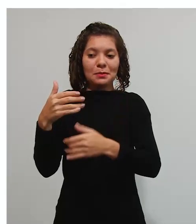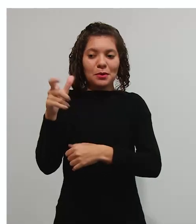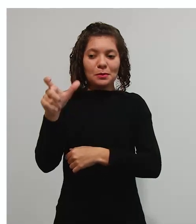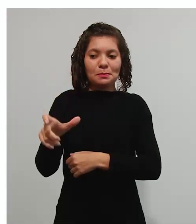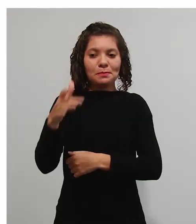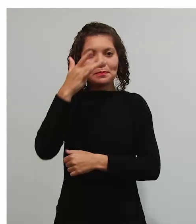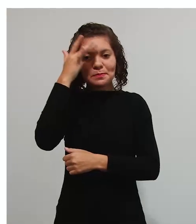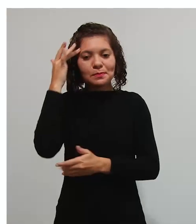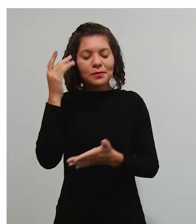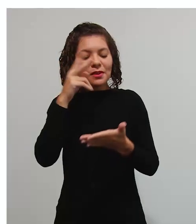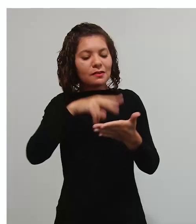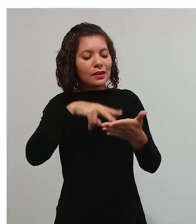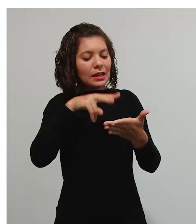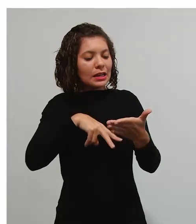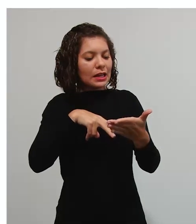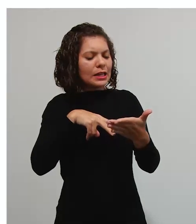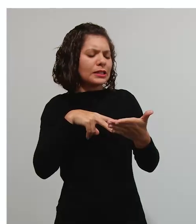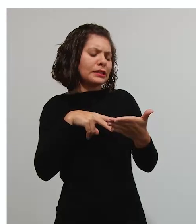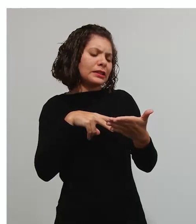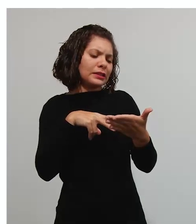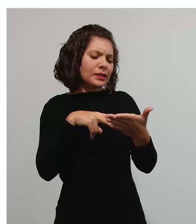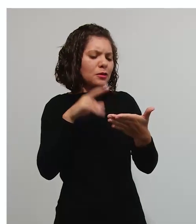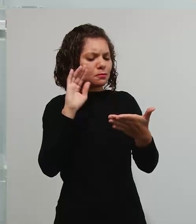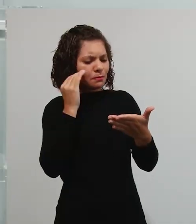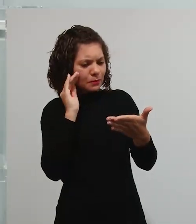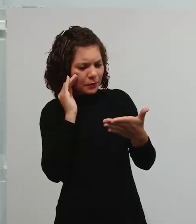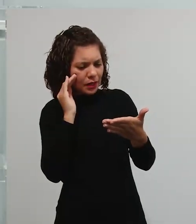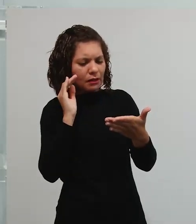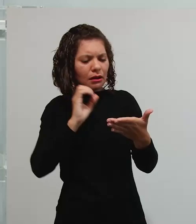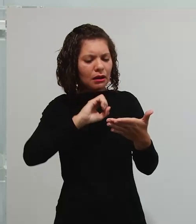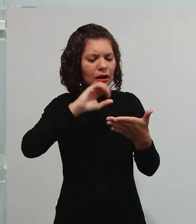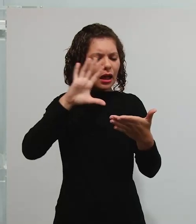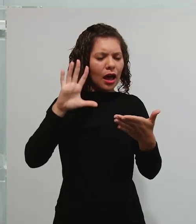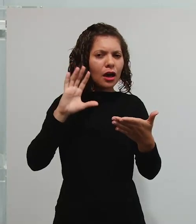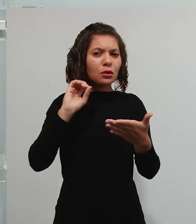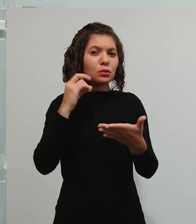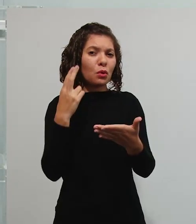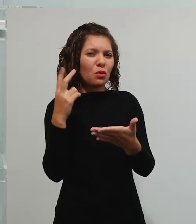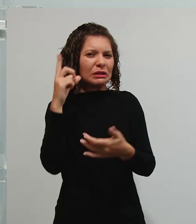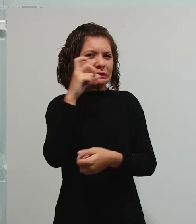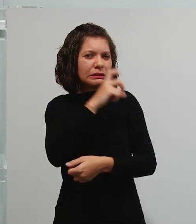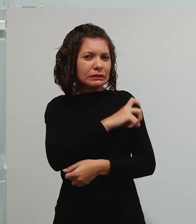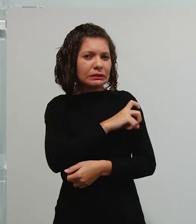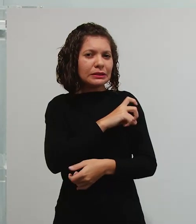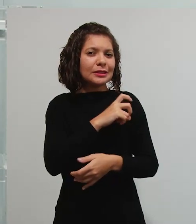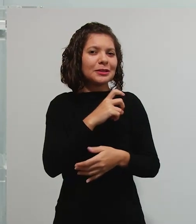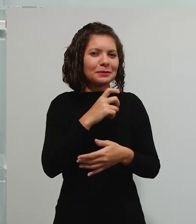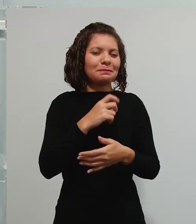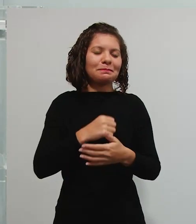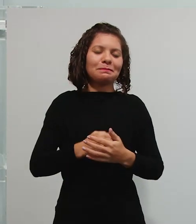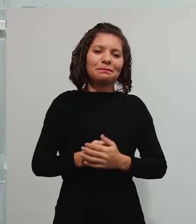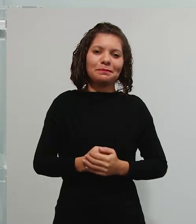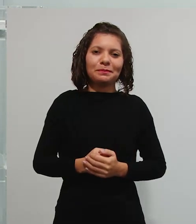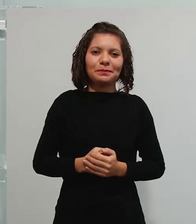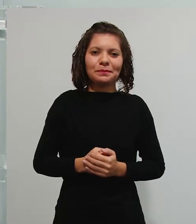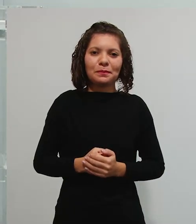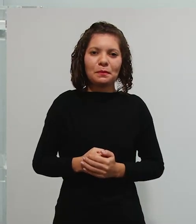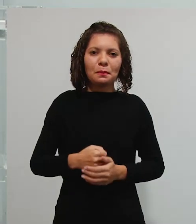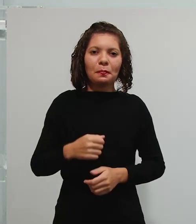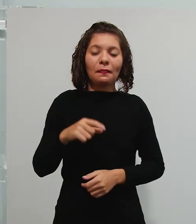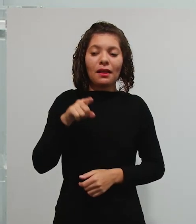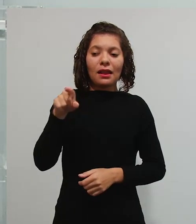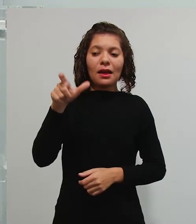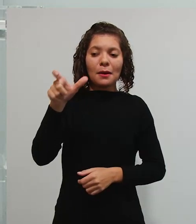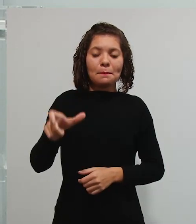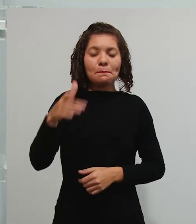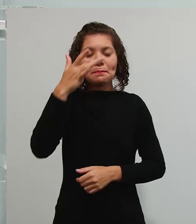texto tem que ficar coerente para a pessoa que vai ler sozinho, sem a sua interferência, porque você não vai estar lá explicando, olha,